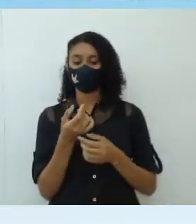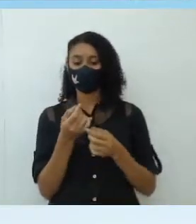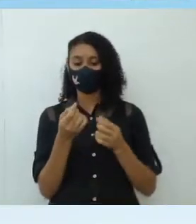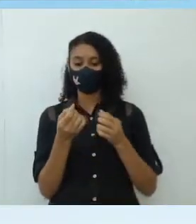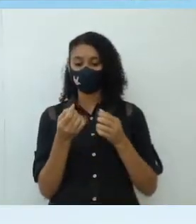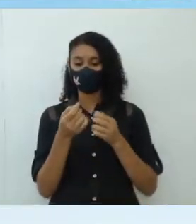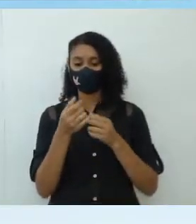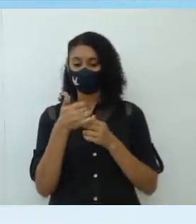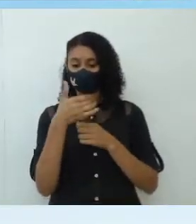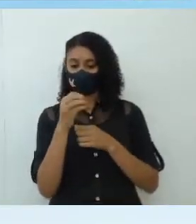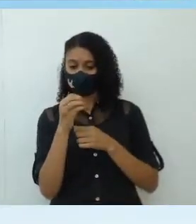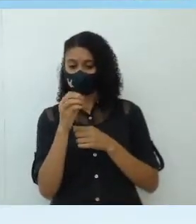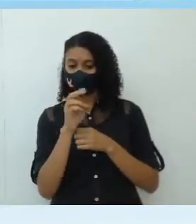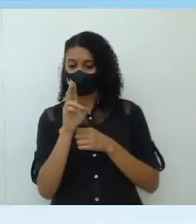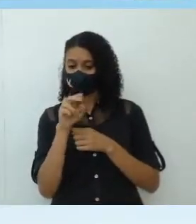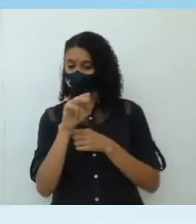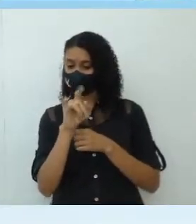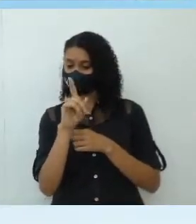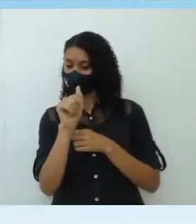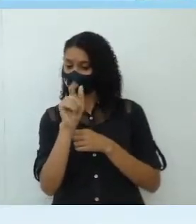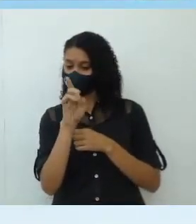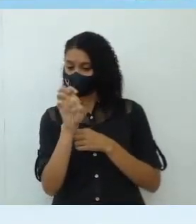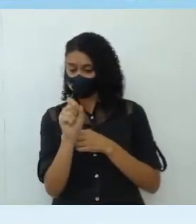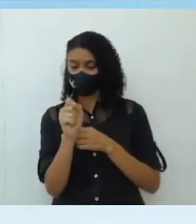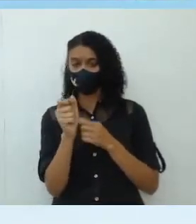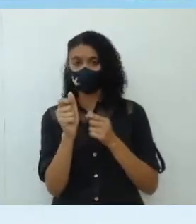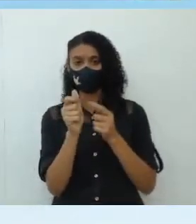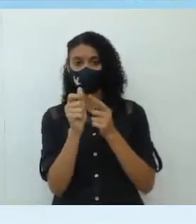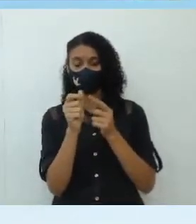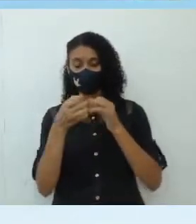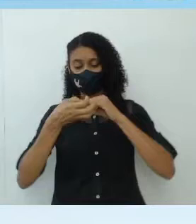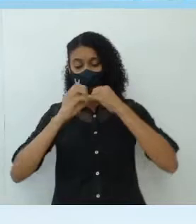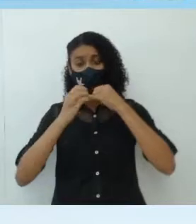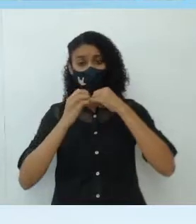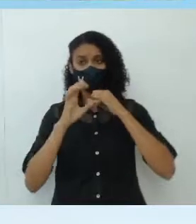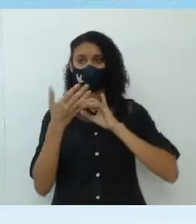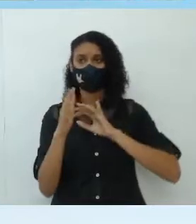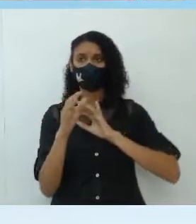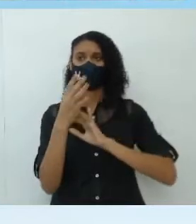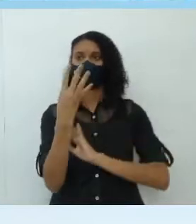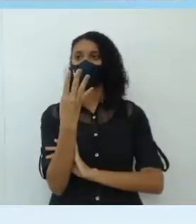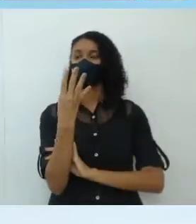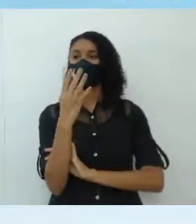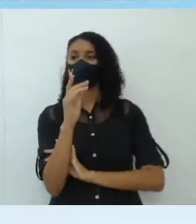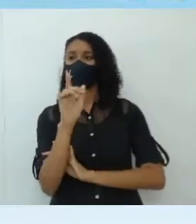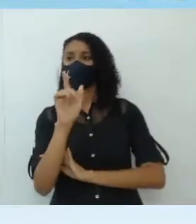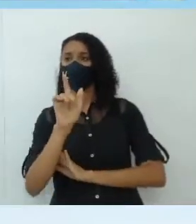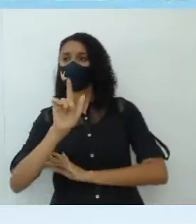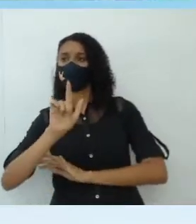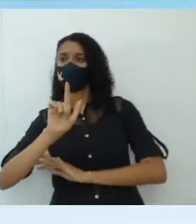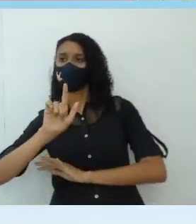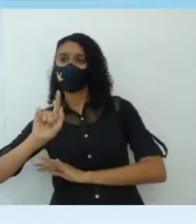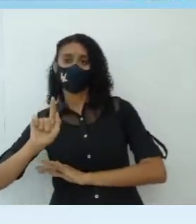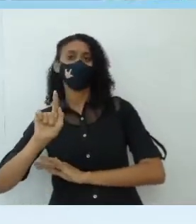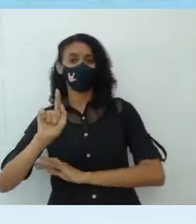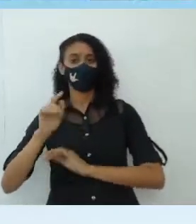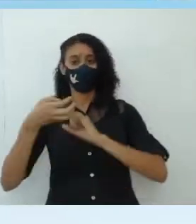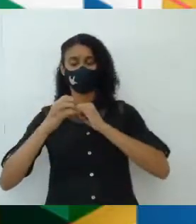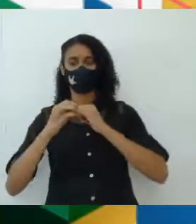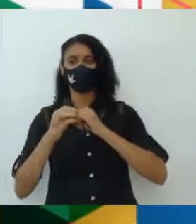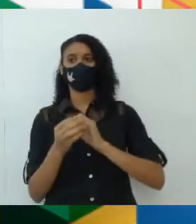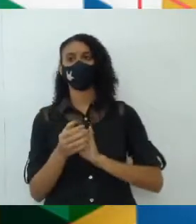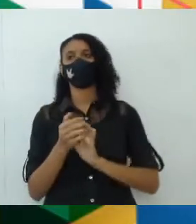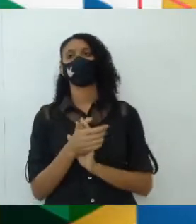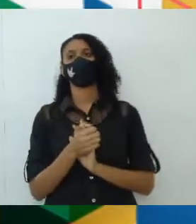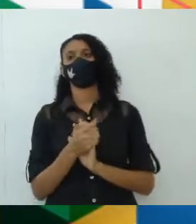de grão de feijão tem aproximadamente aí 4 gramas de grão de feijão. Se eu pegar uma dúzia, uma outra massa e